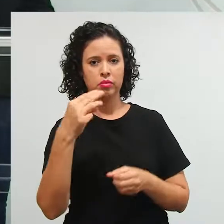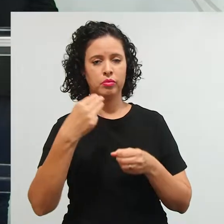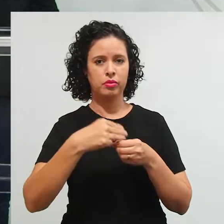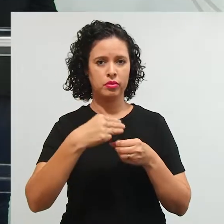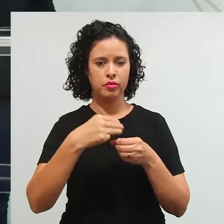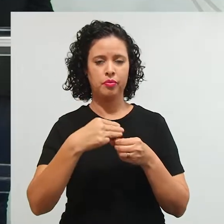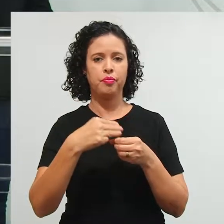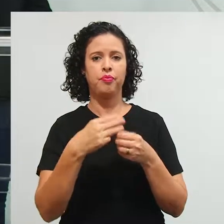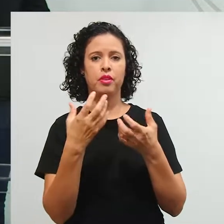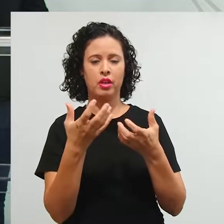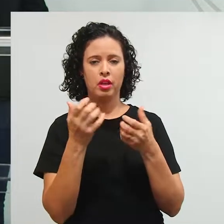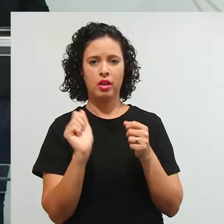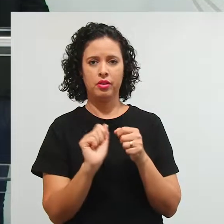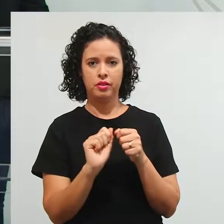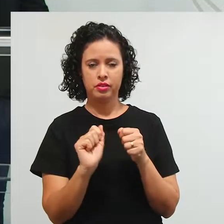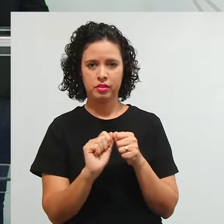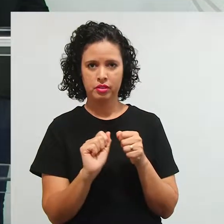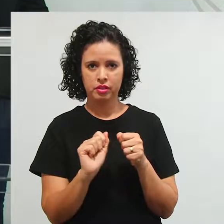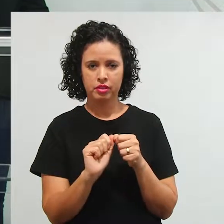município queira fazer